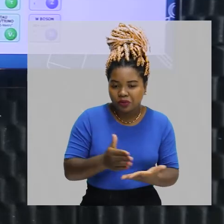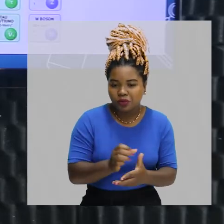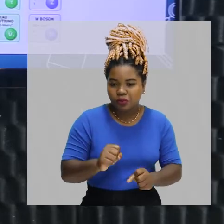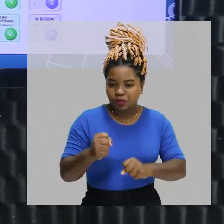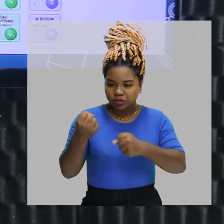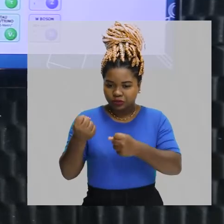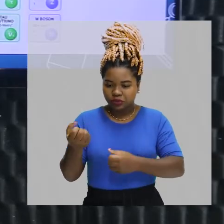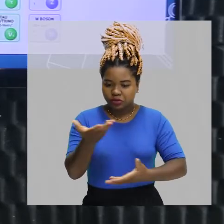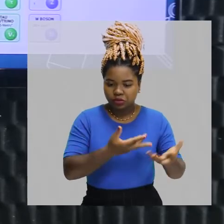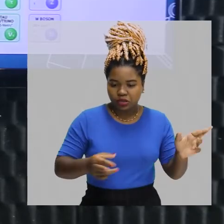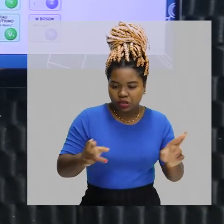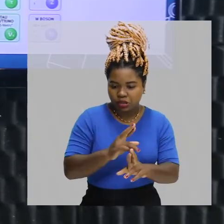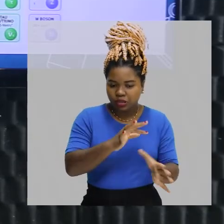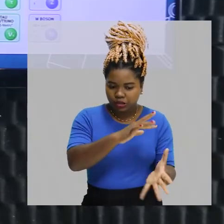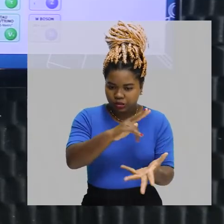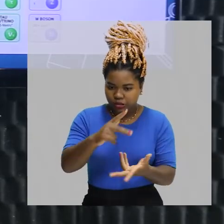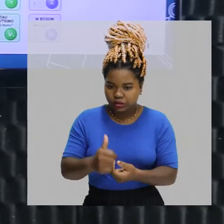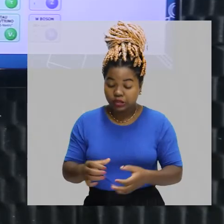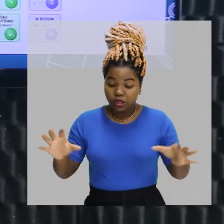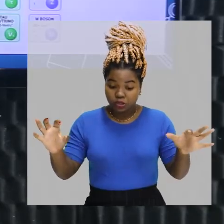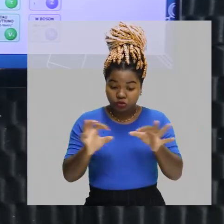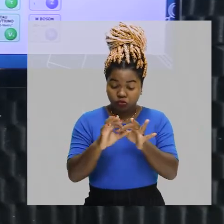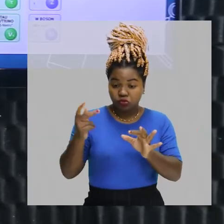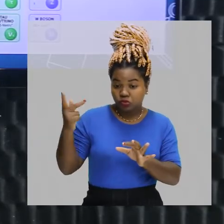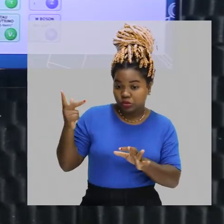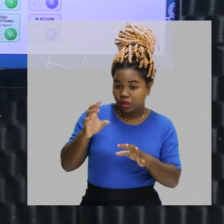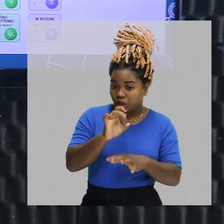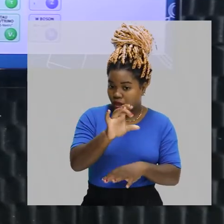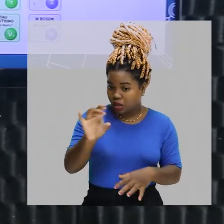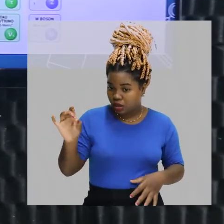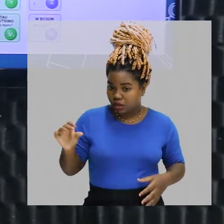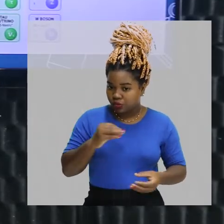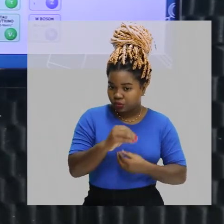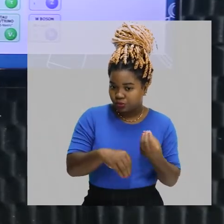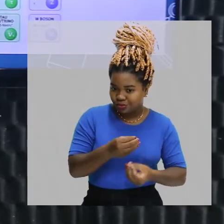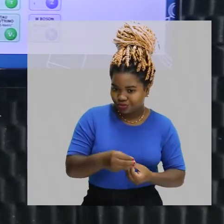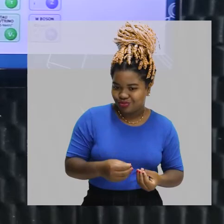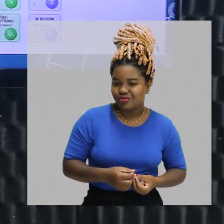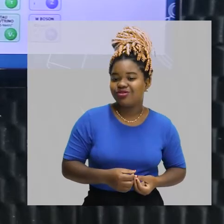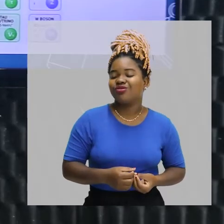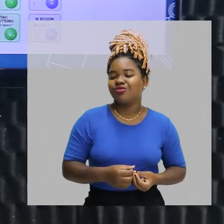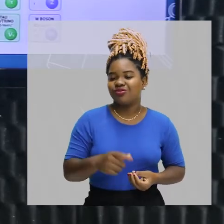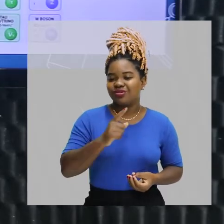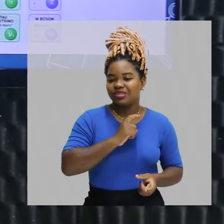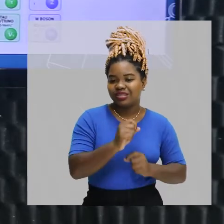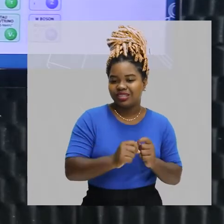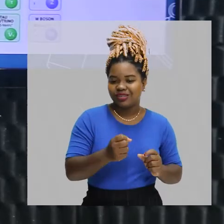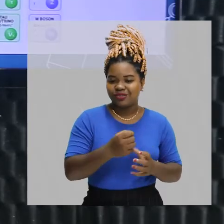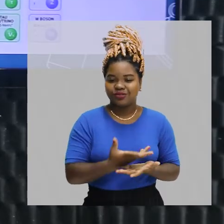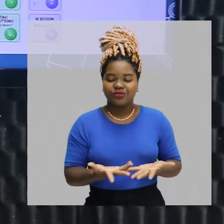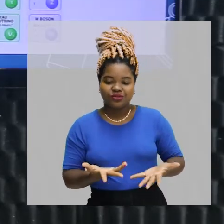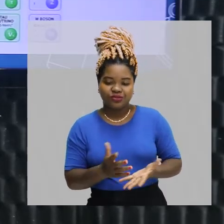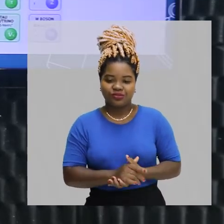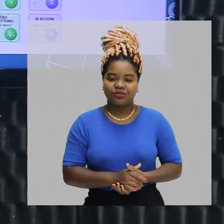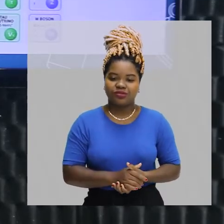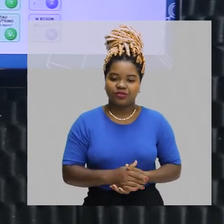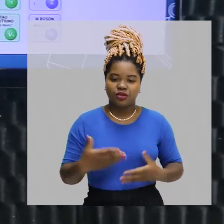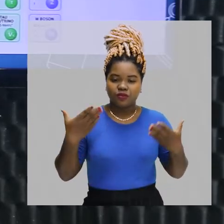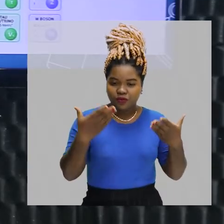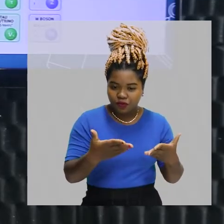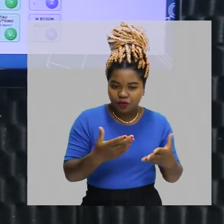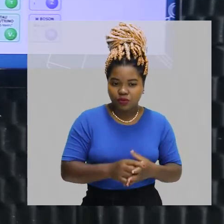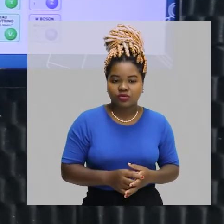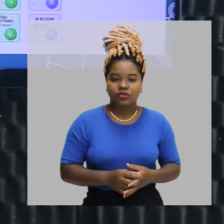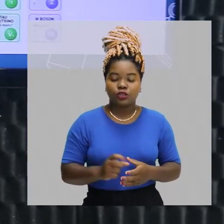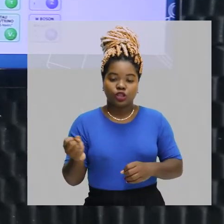universo, tá certo? E a junção deles, né, a mistura deles é responsável por formar partículas